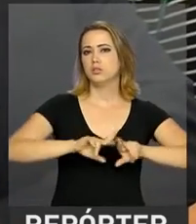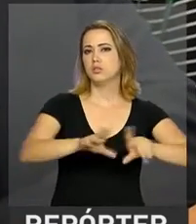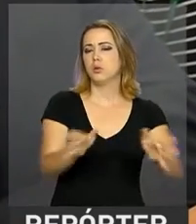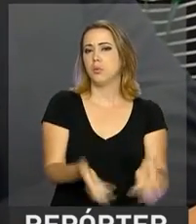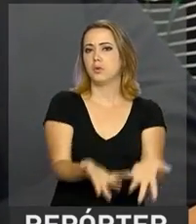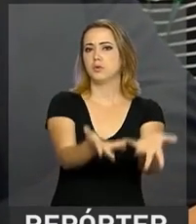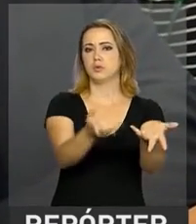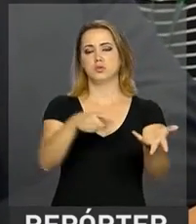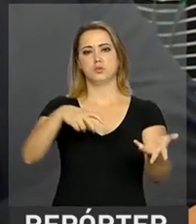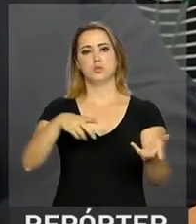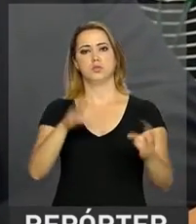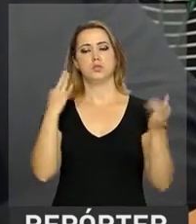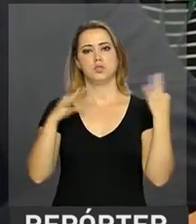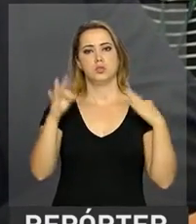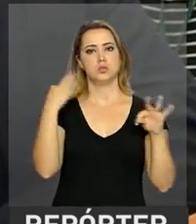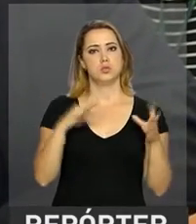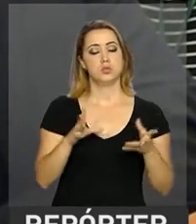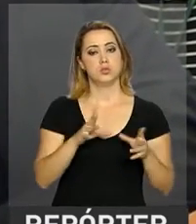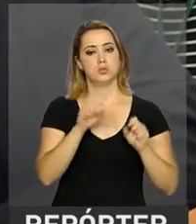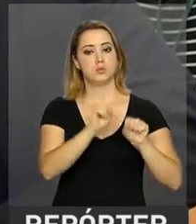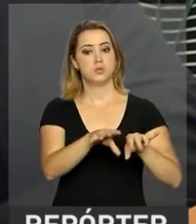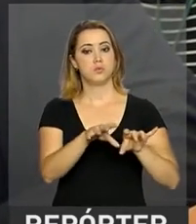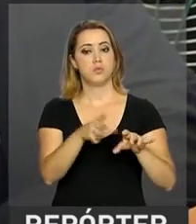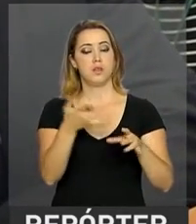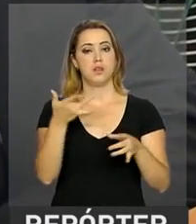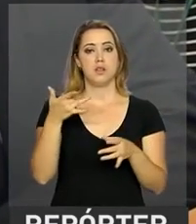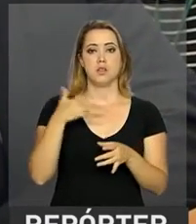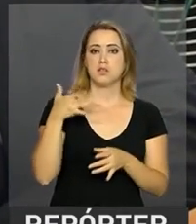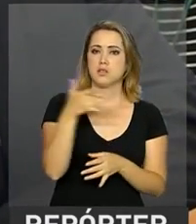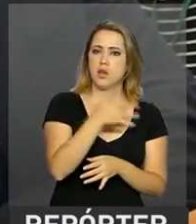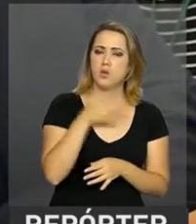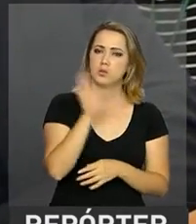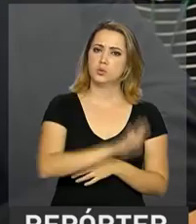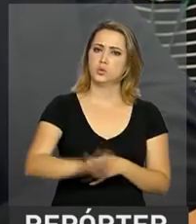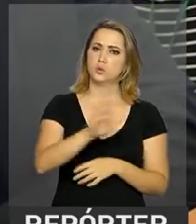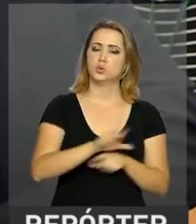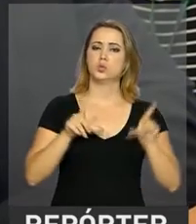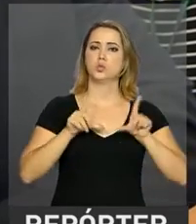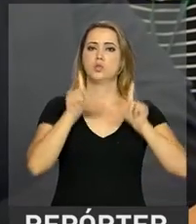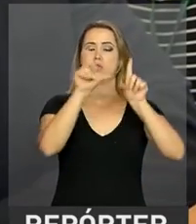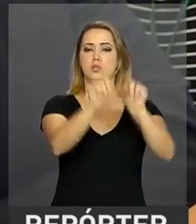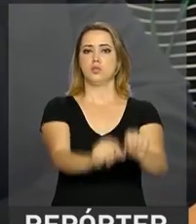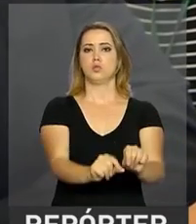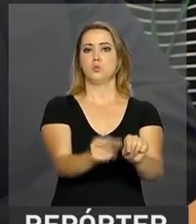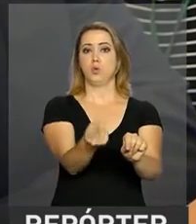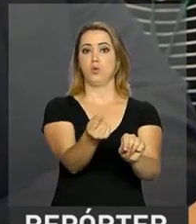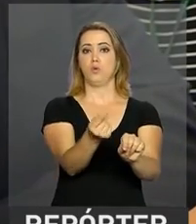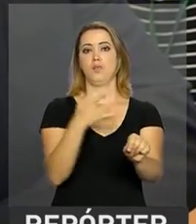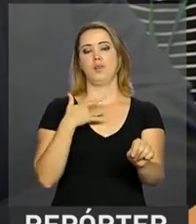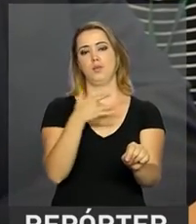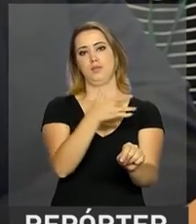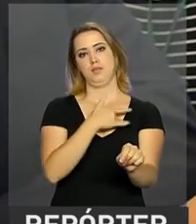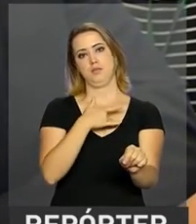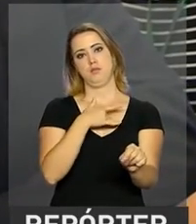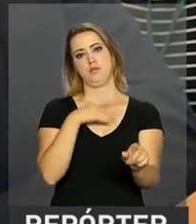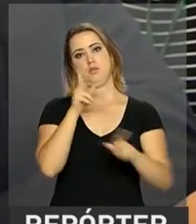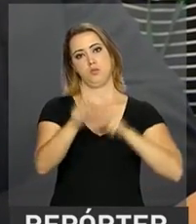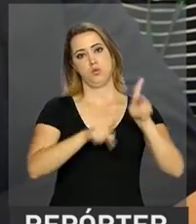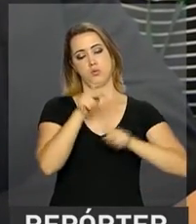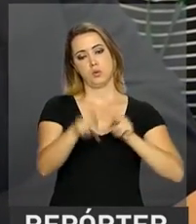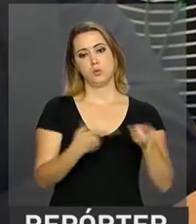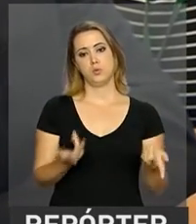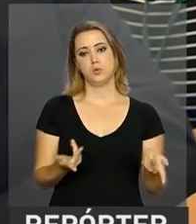produtividade da educação criança que não ficam mais doentes é impacto em redução de custos da saúde pública que você reduz o